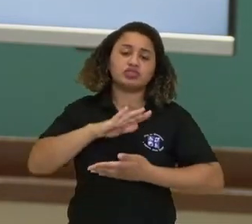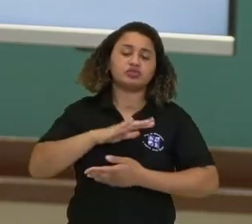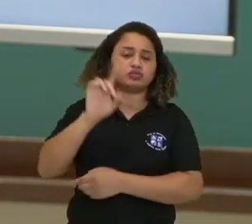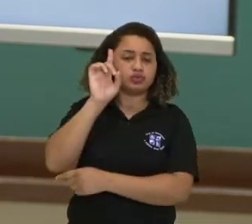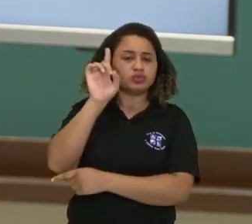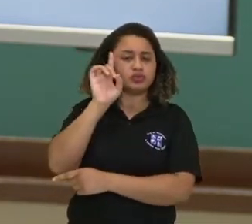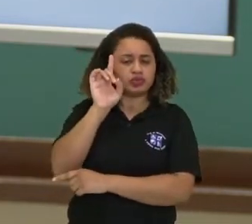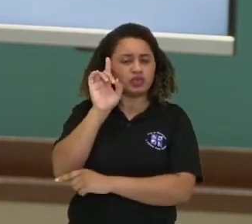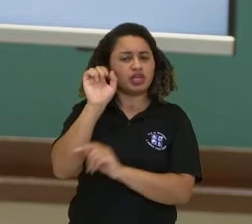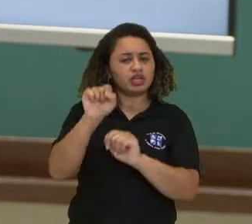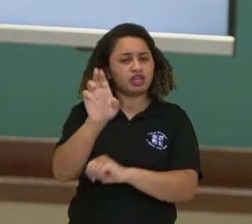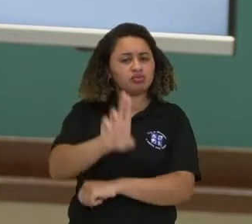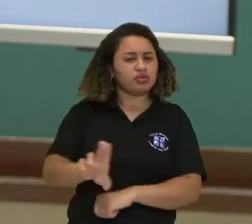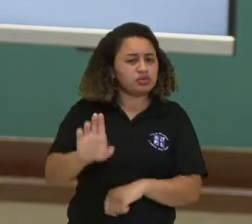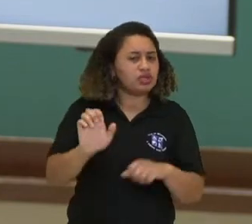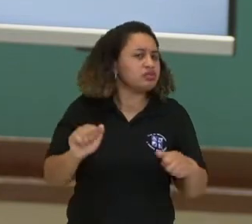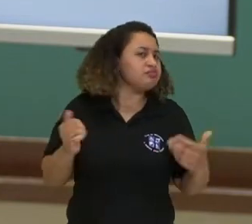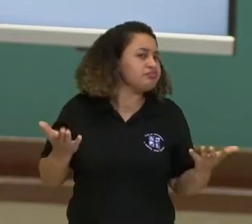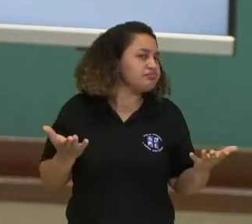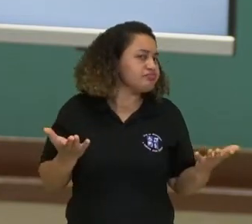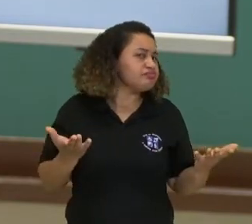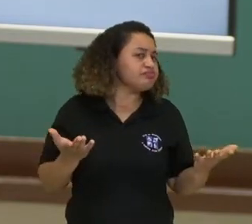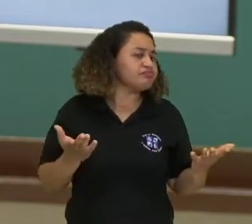ser aplicada?